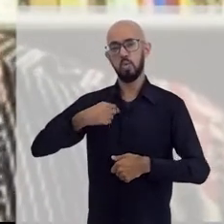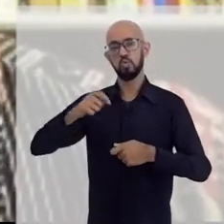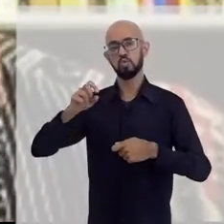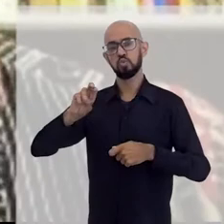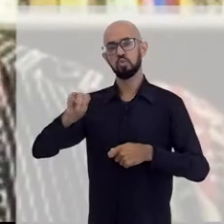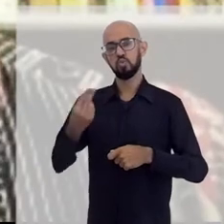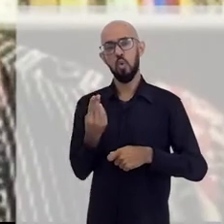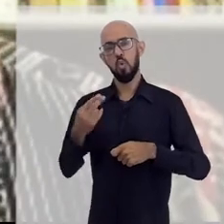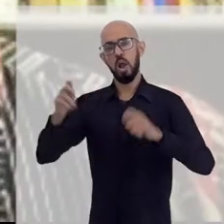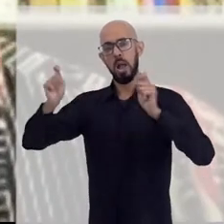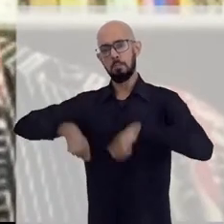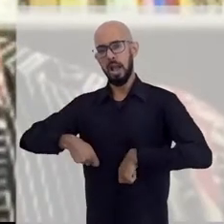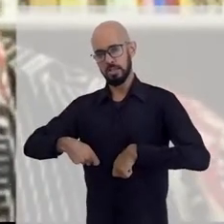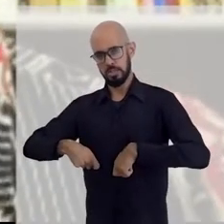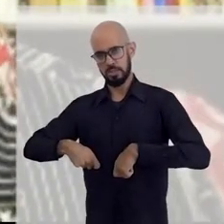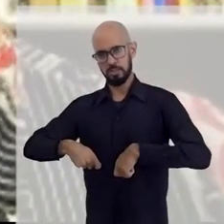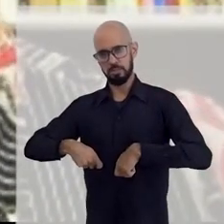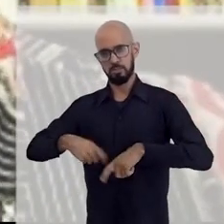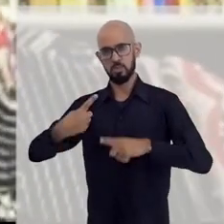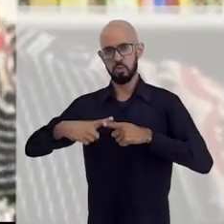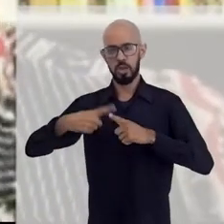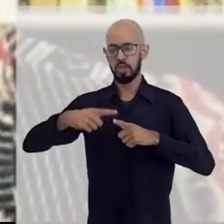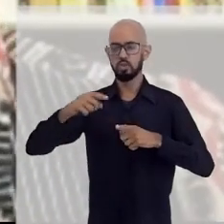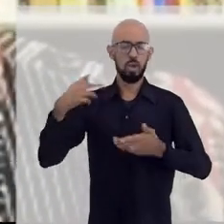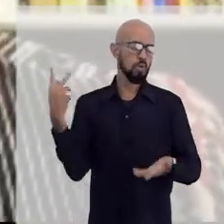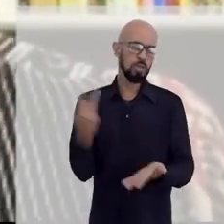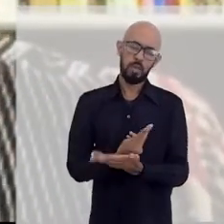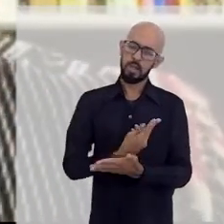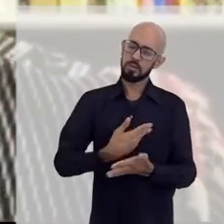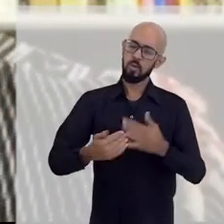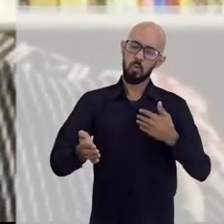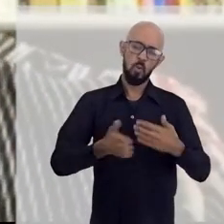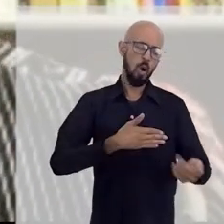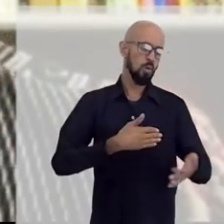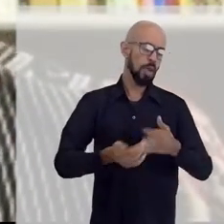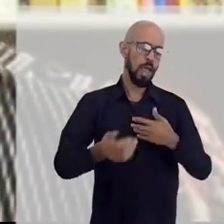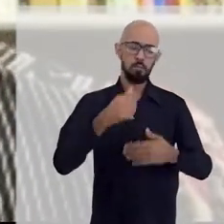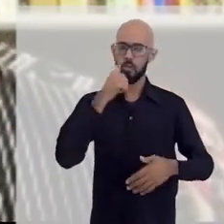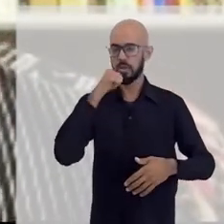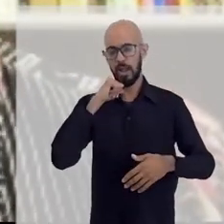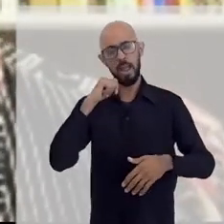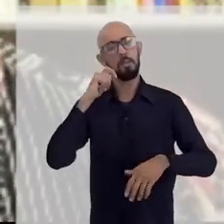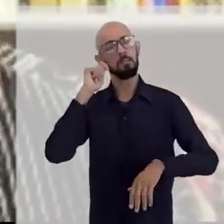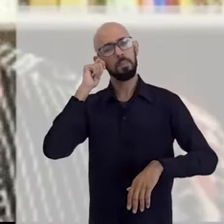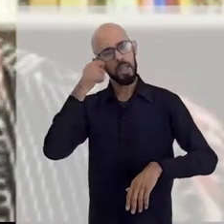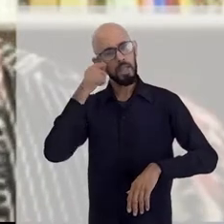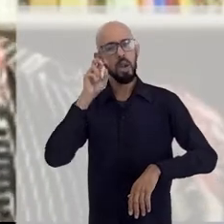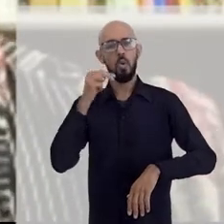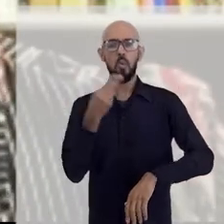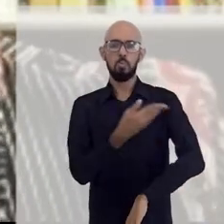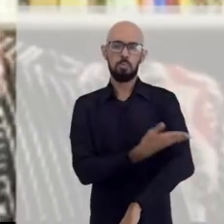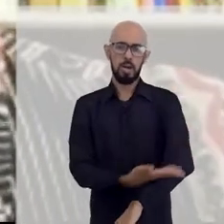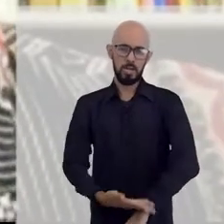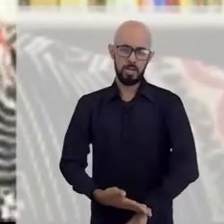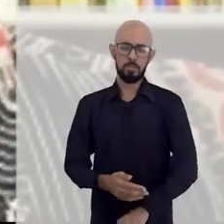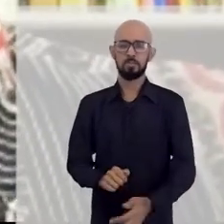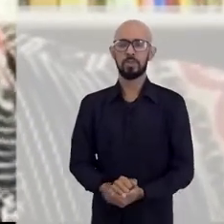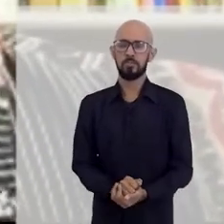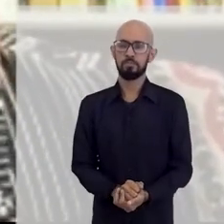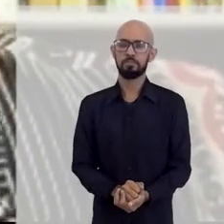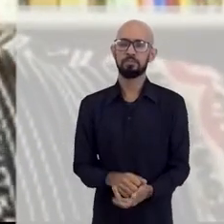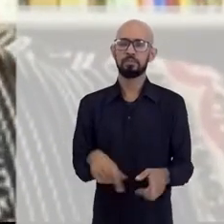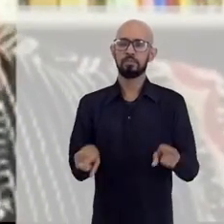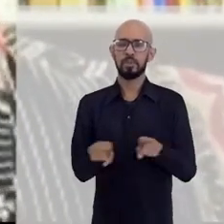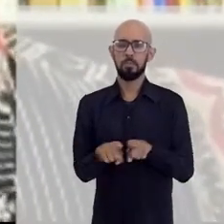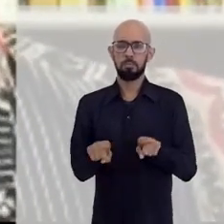tem capacidade. Isso com as mulheres, de uma maneira geral, independente de serem negras ou brancas, já existe essa questão em relação à mulher.